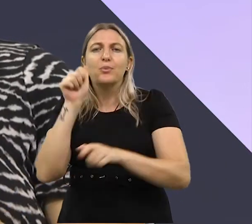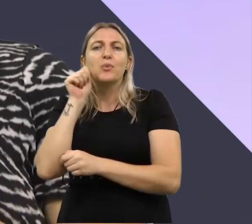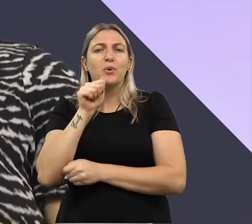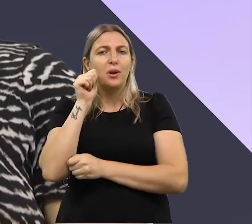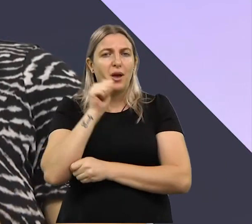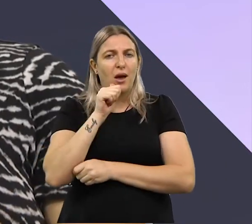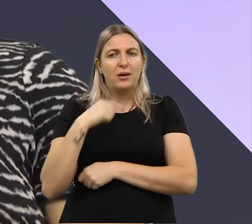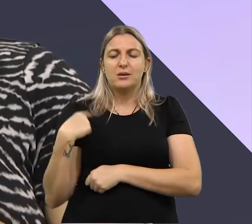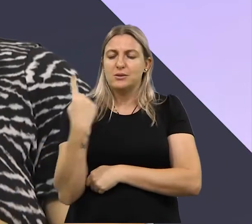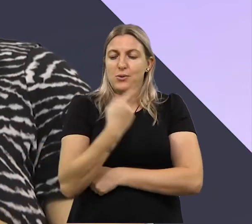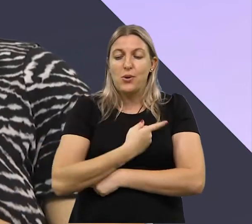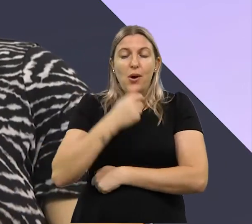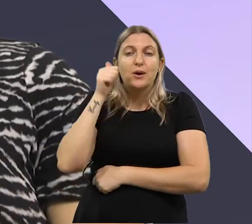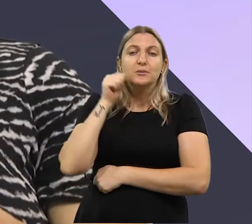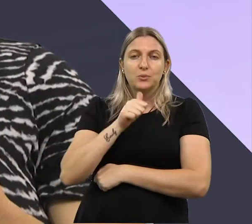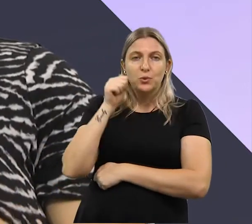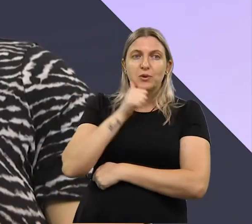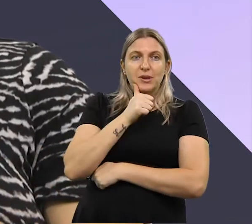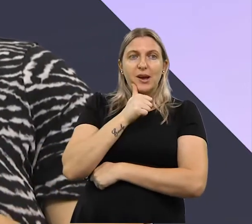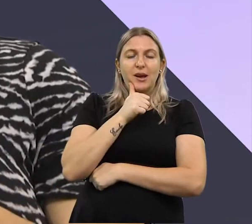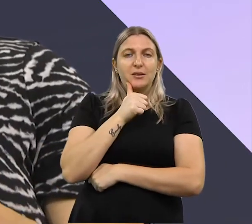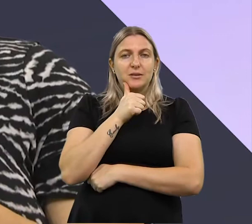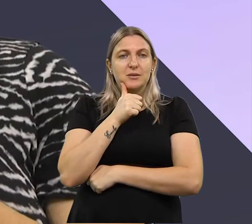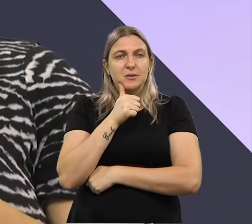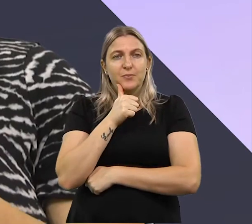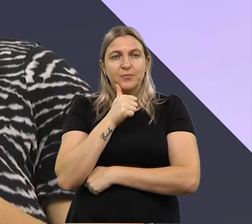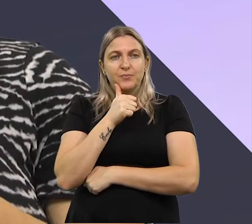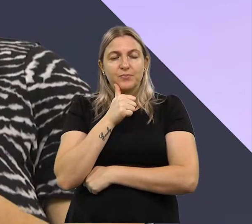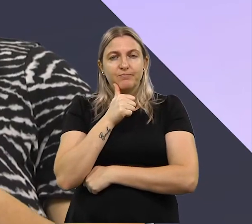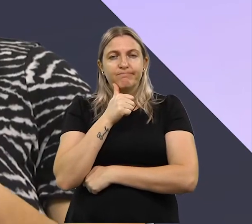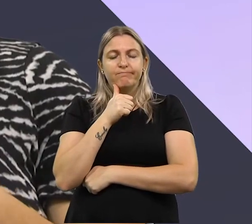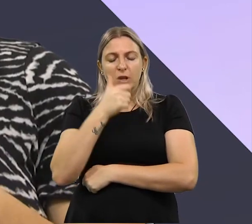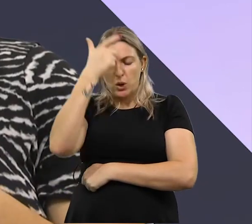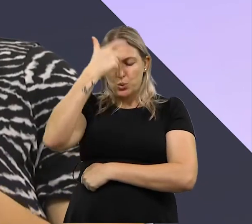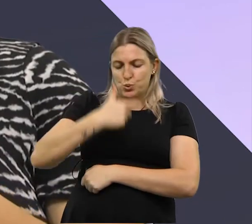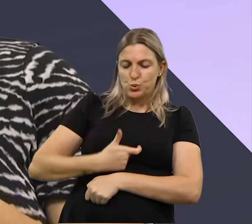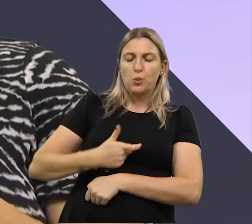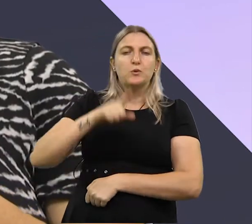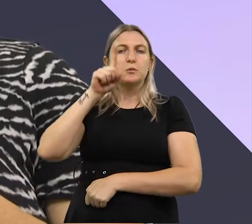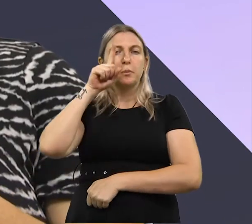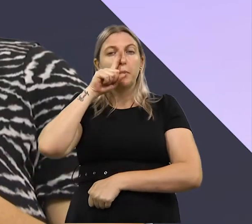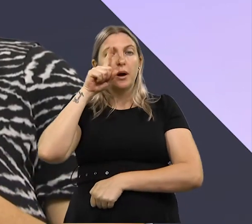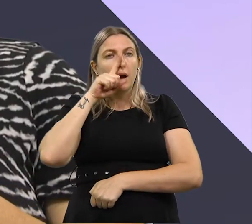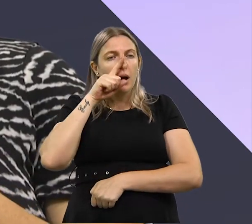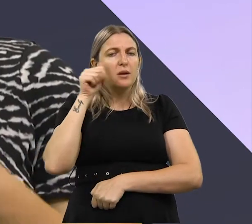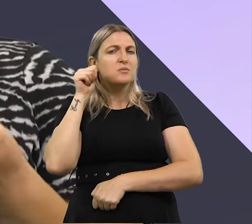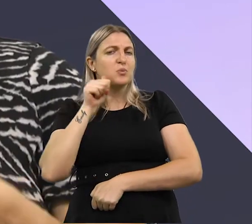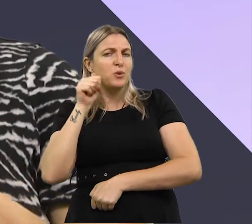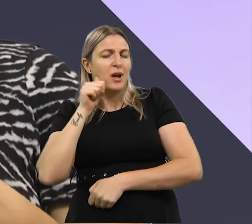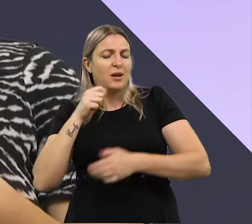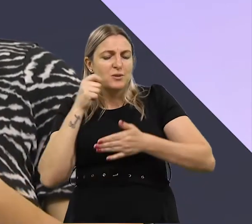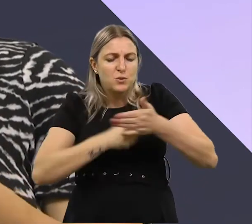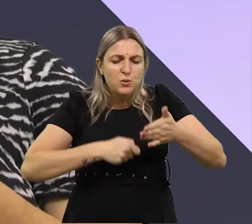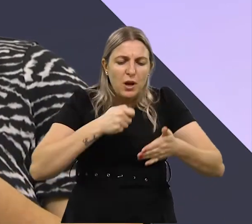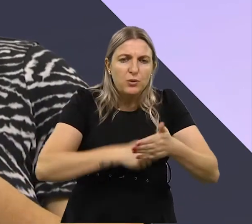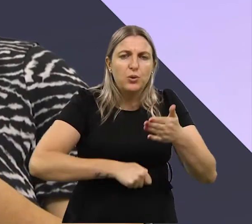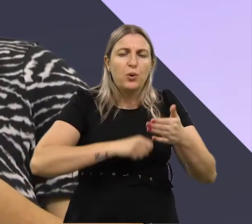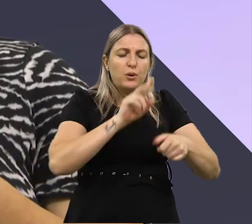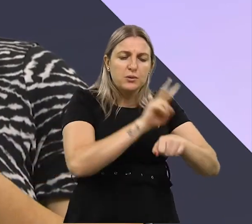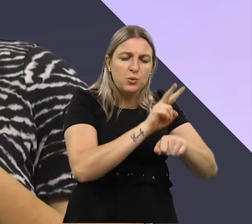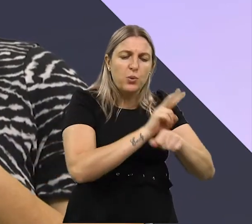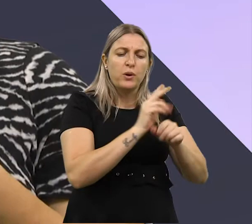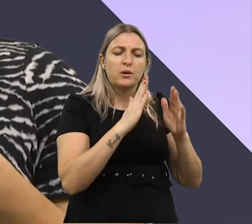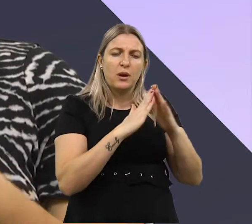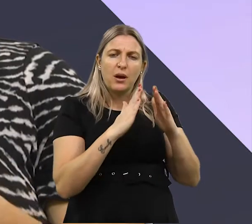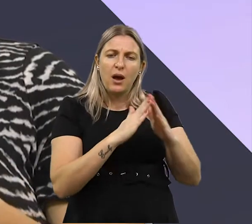outras mulheres, né? Nós, mulheres, além de sermos mães, de